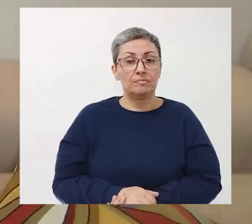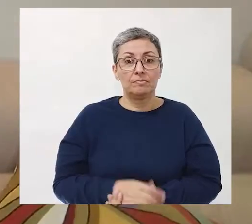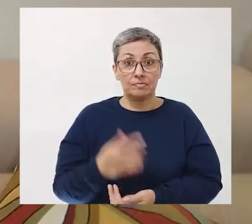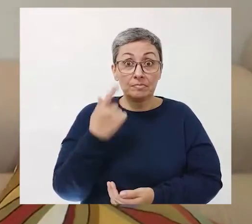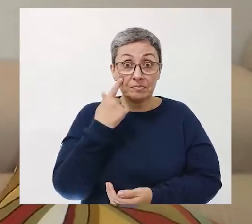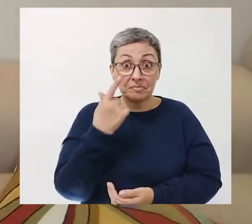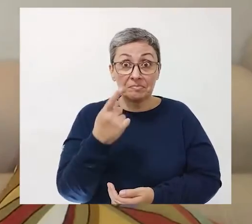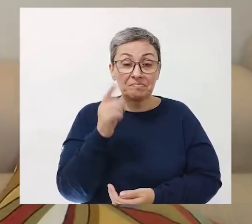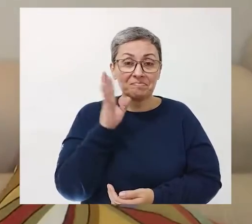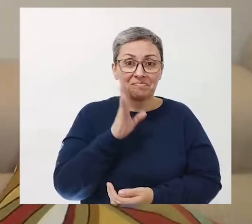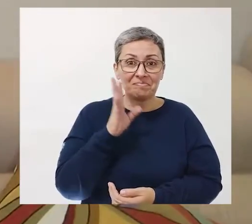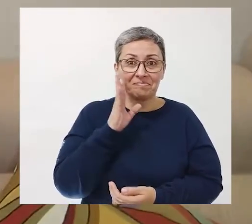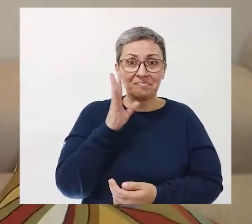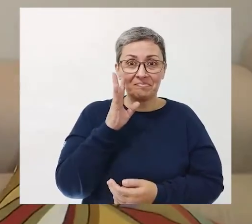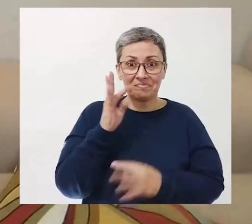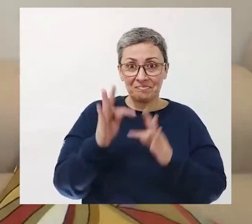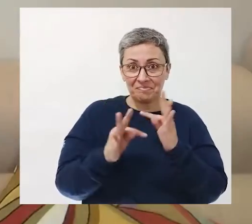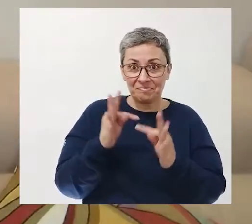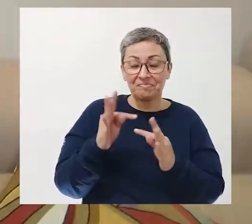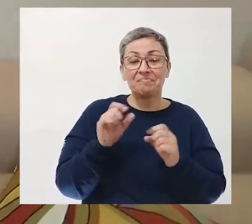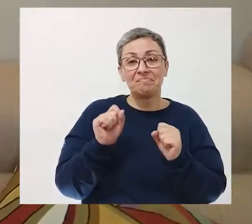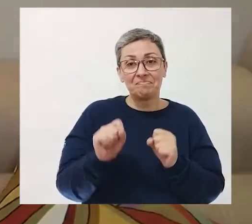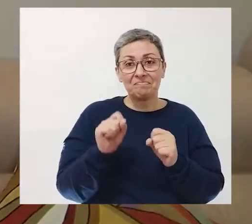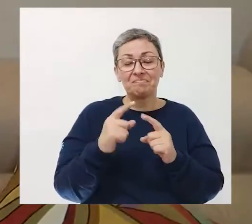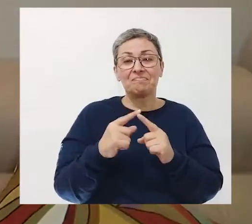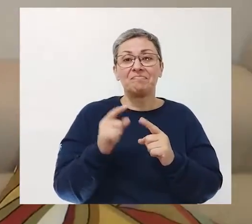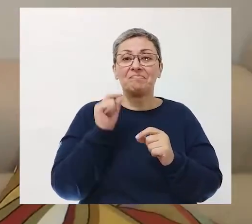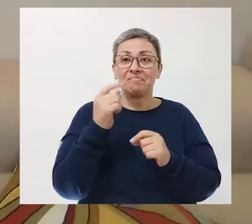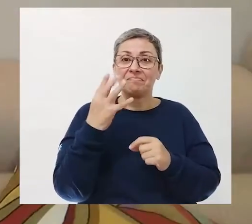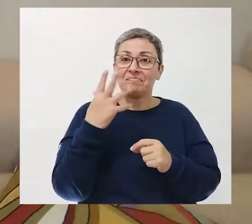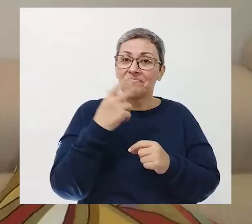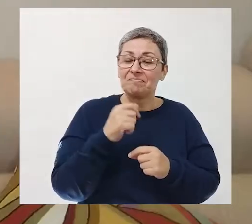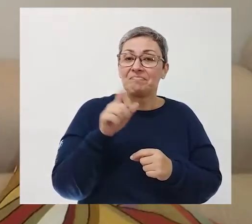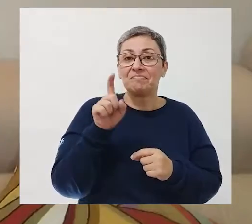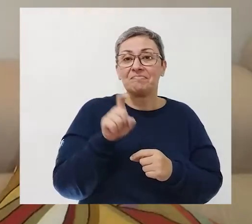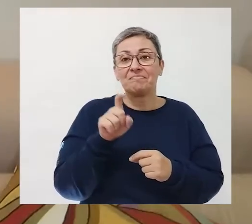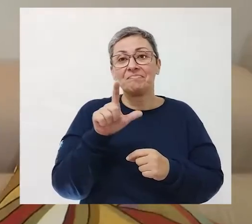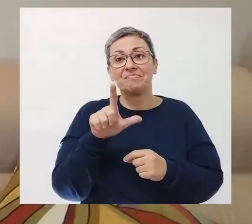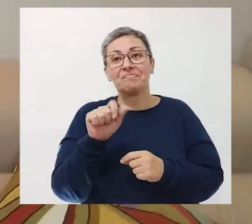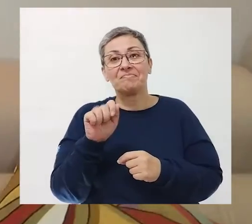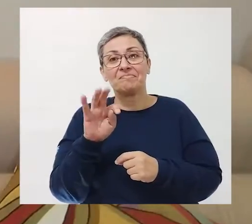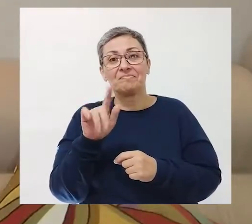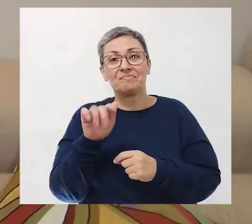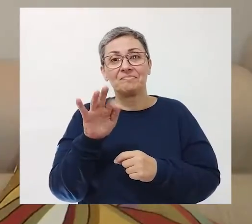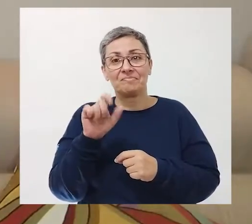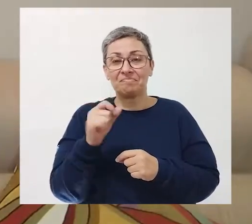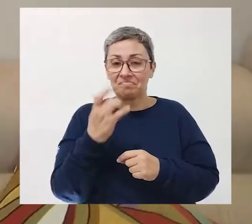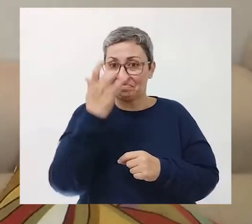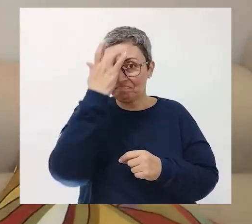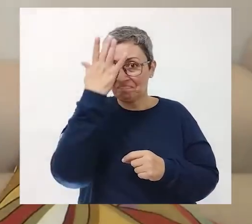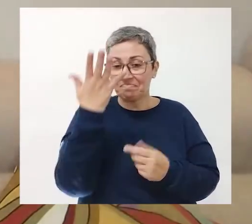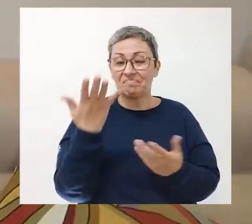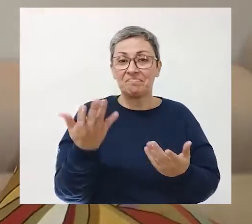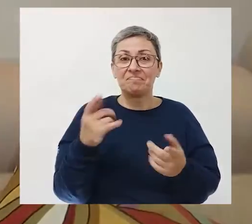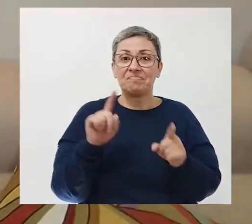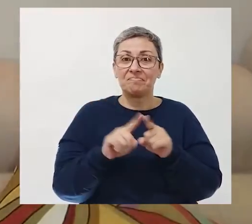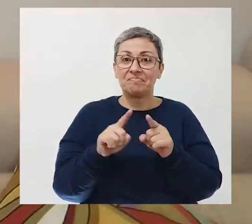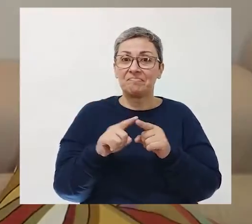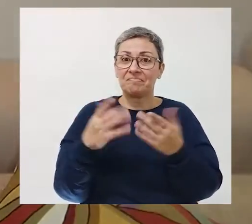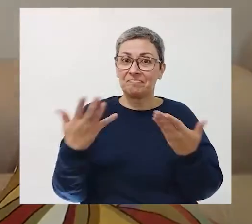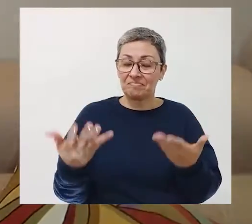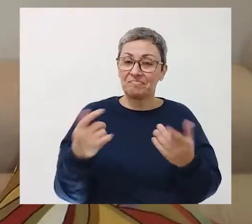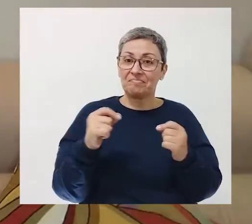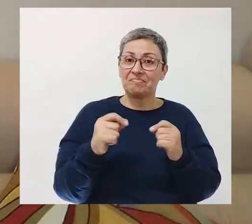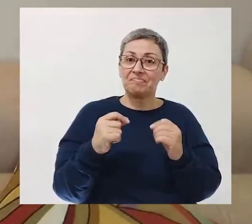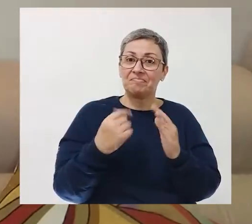Viram só que legal essa técnica? Você pode fazer uma linda xilogravura aí utilizando ela. E é fácil, né? Bom, além de